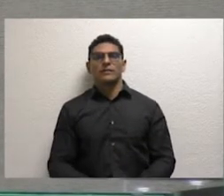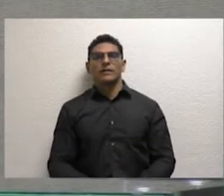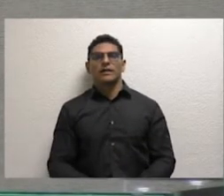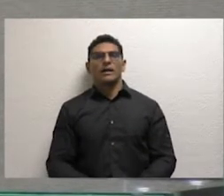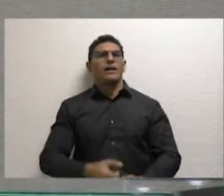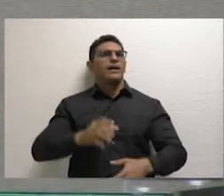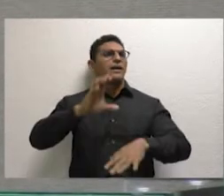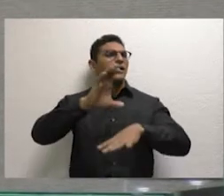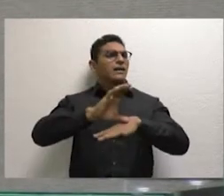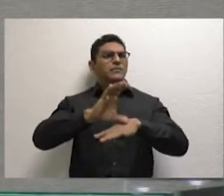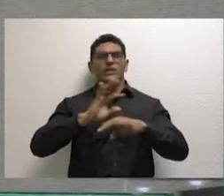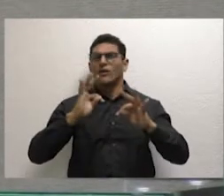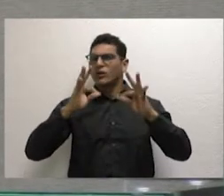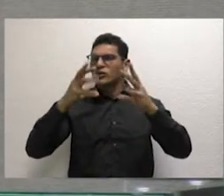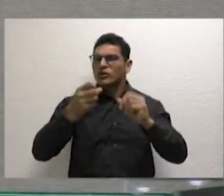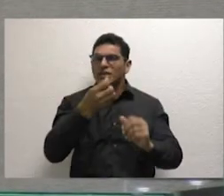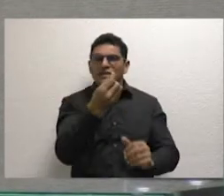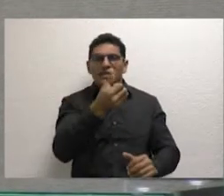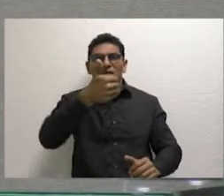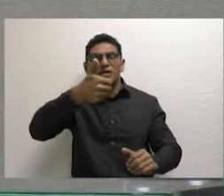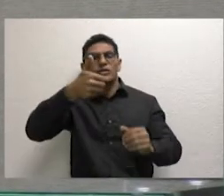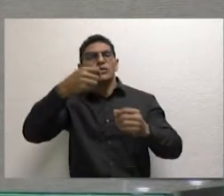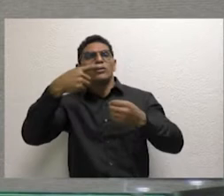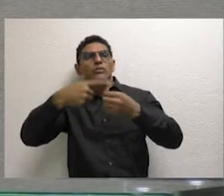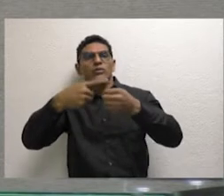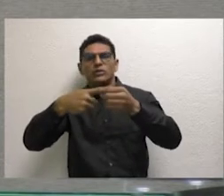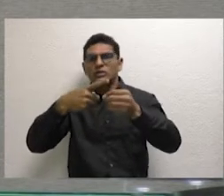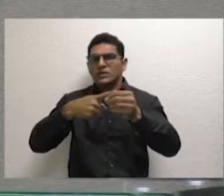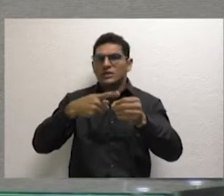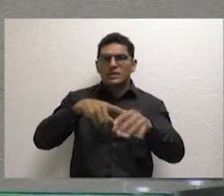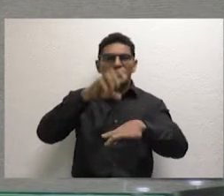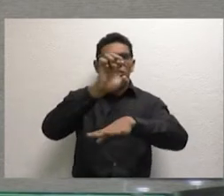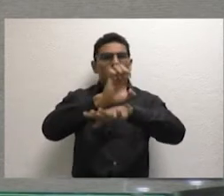todos os 61 municípios do Estado.